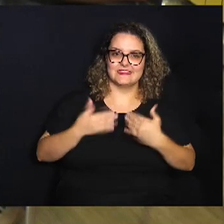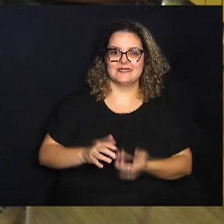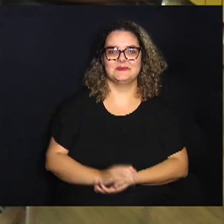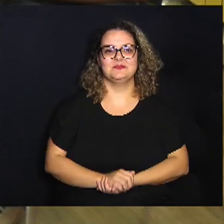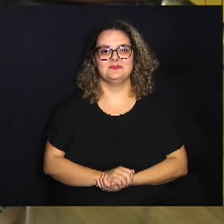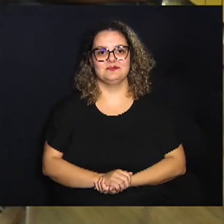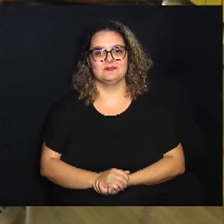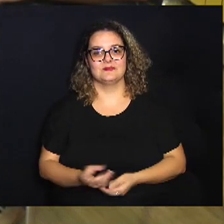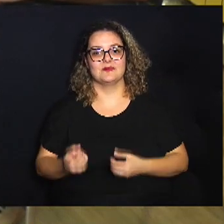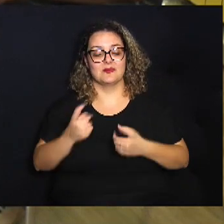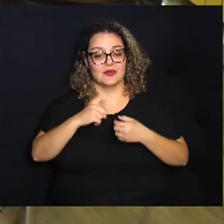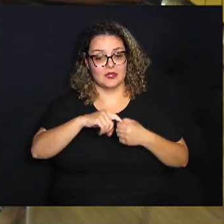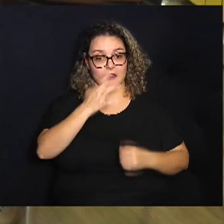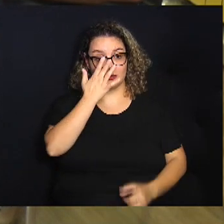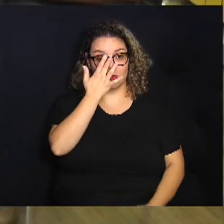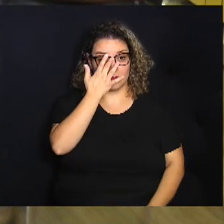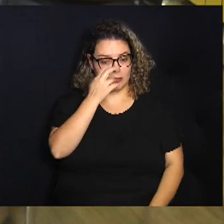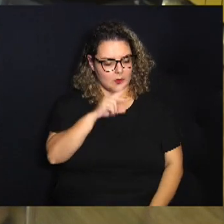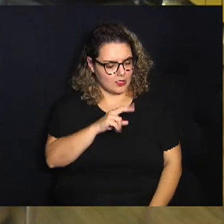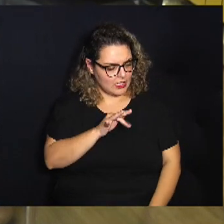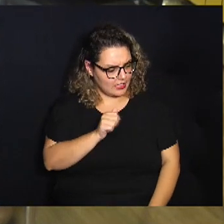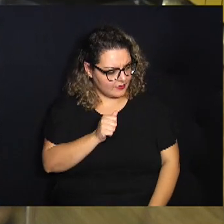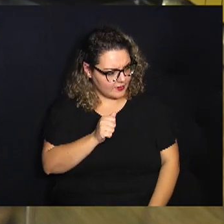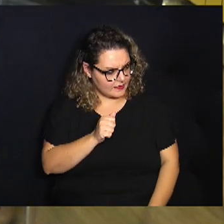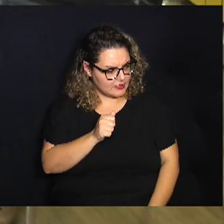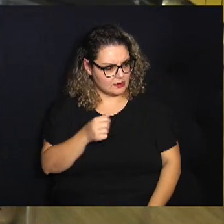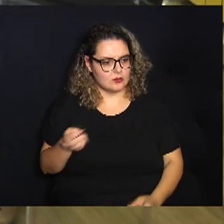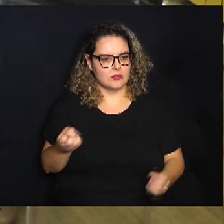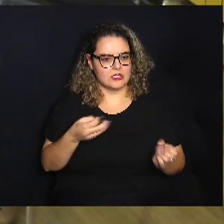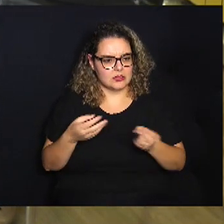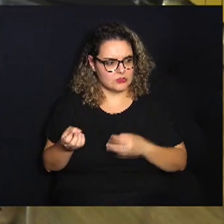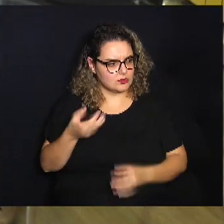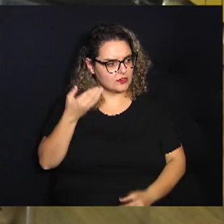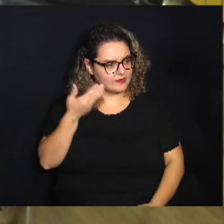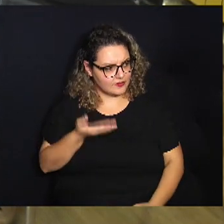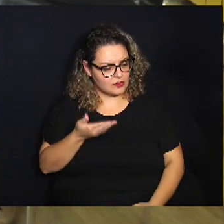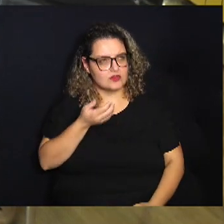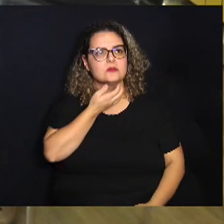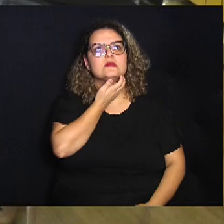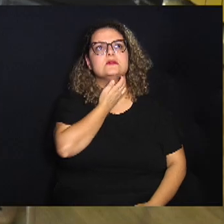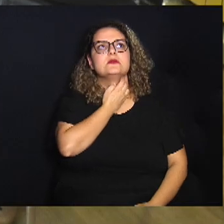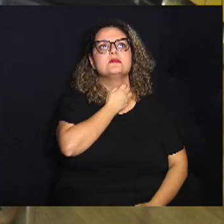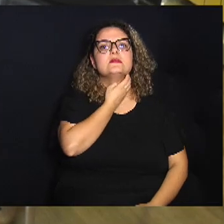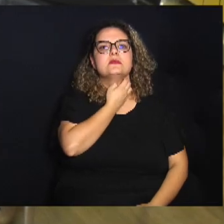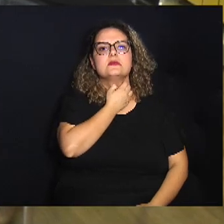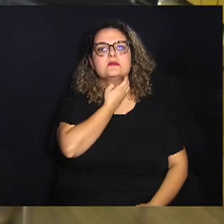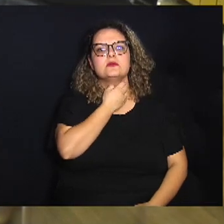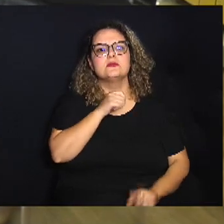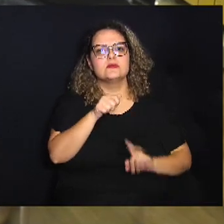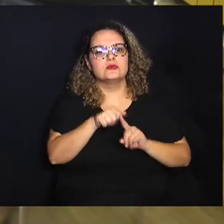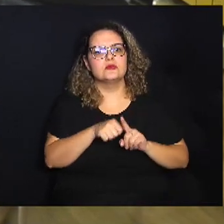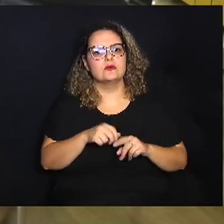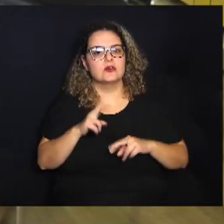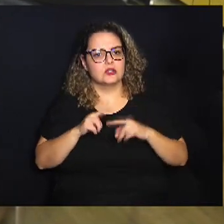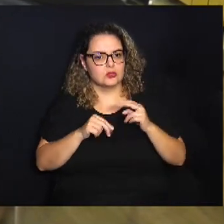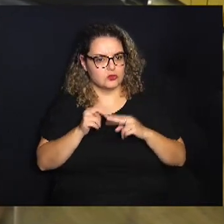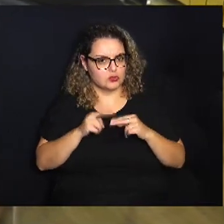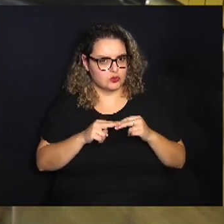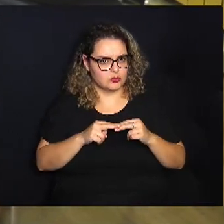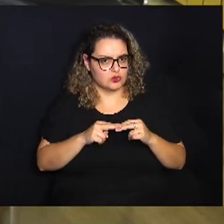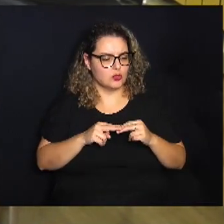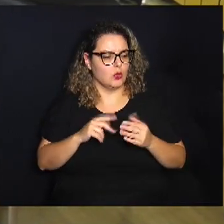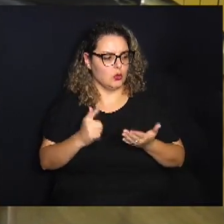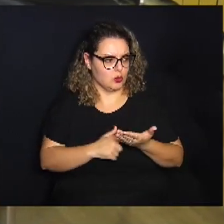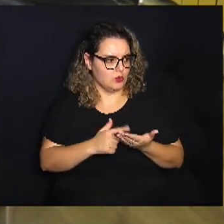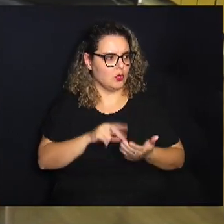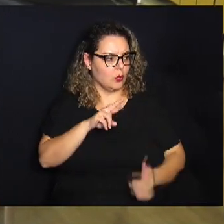E voltando aqui, Rafa, então, recentemente você lançou agora no final do mês de junho o livro do Robert